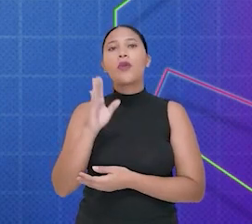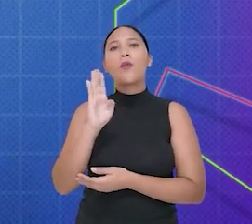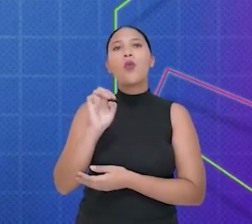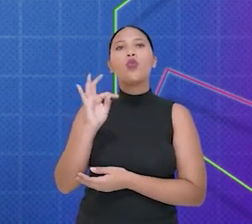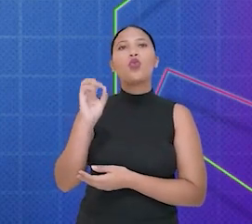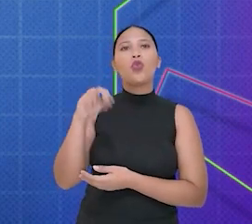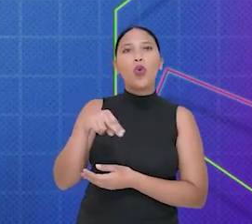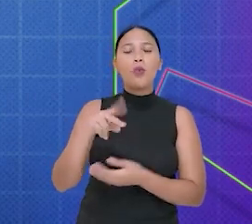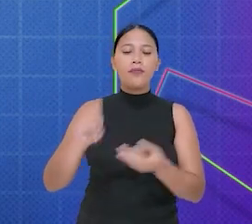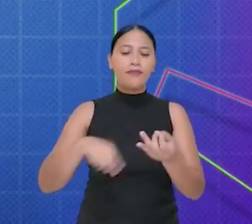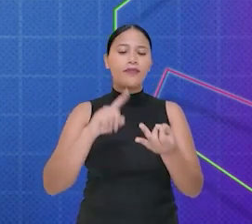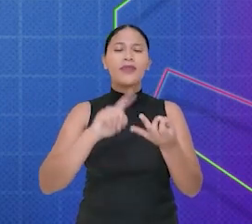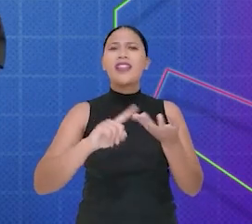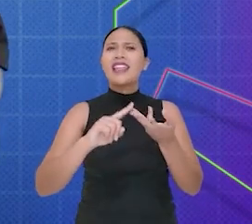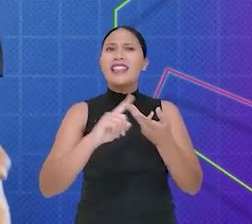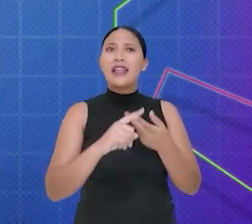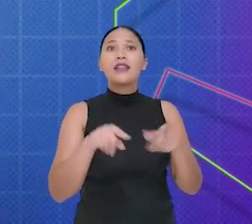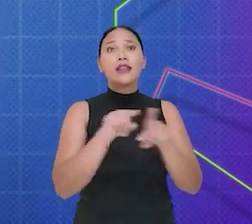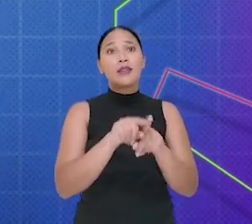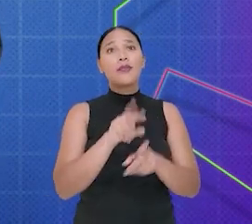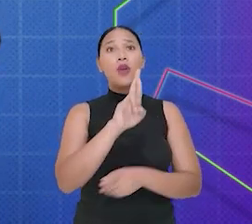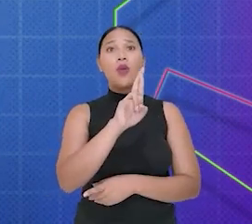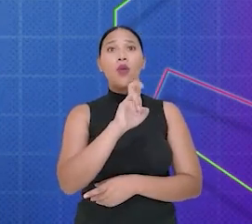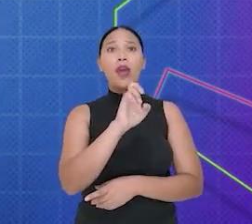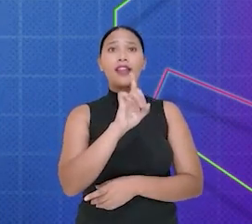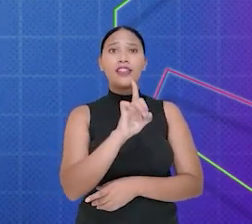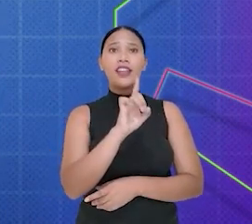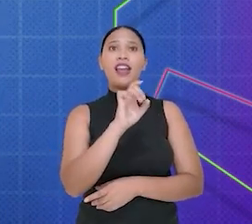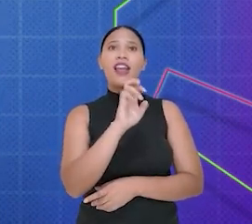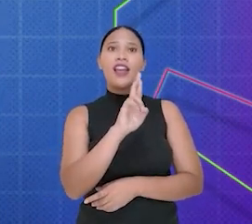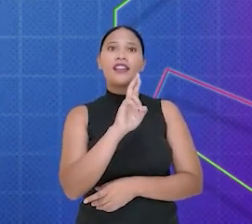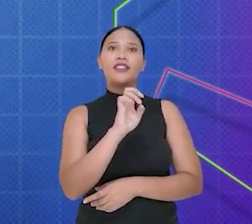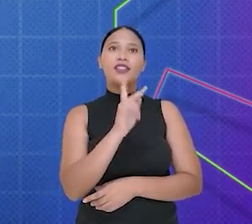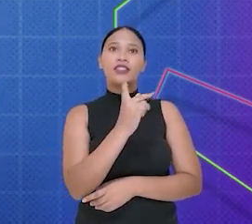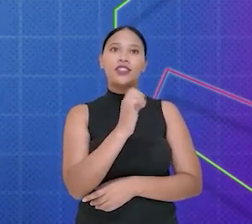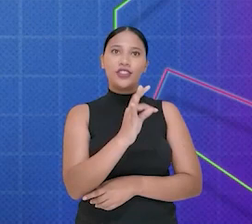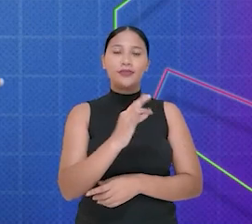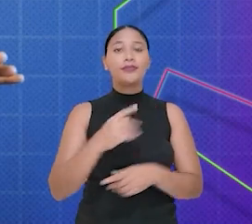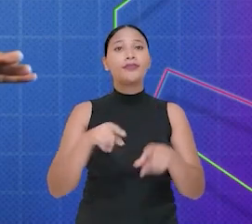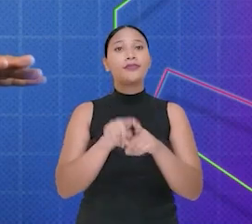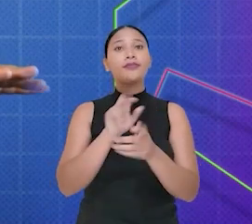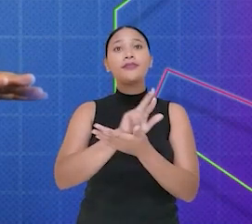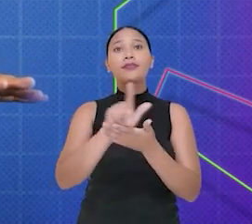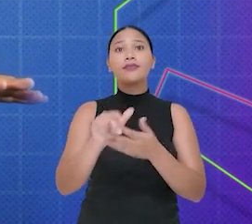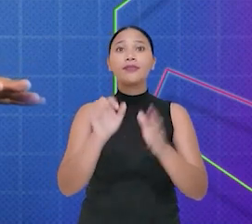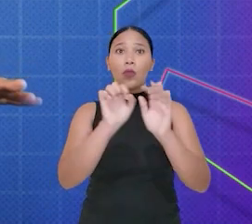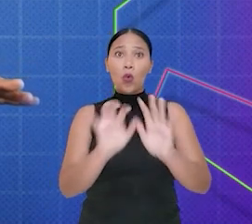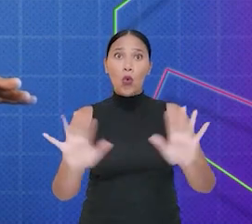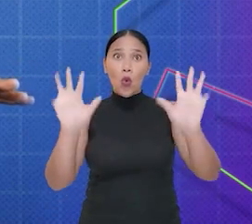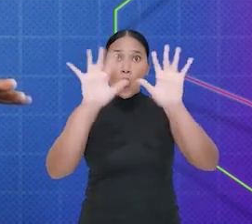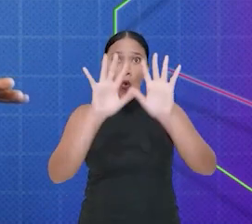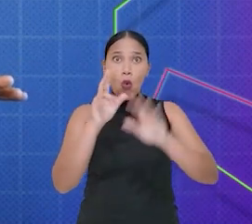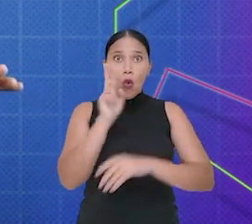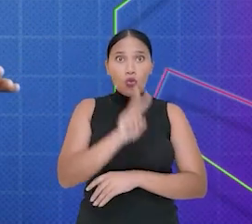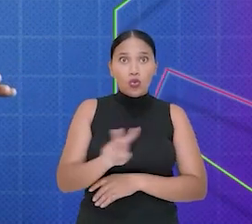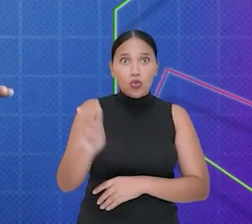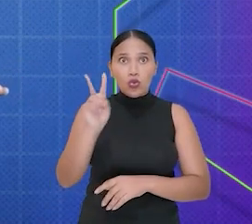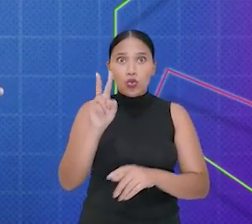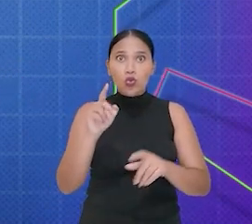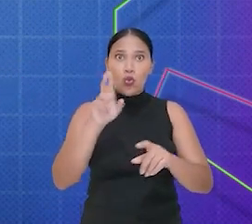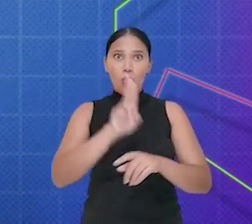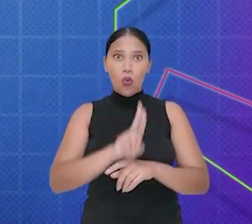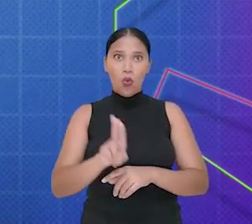como Ubuntu, Fedora, Debian e Red Hat, que oferecem diferentes recursos e interfaces de